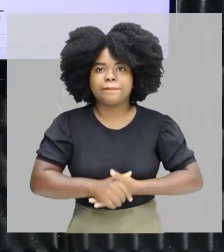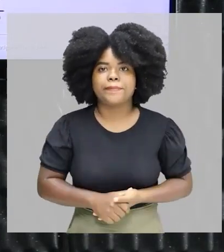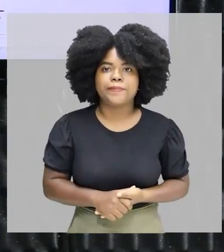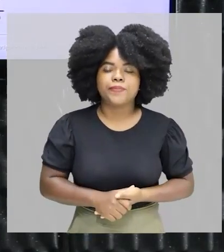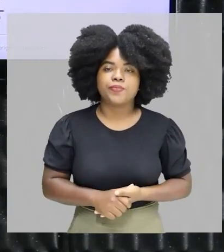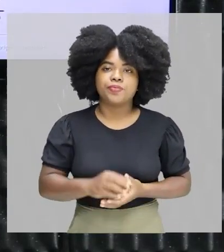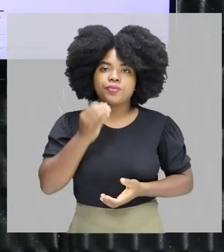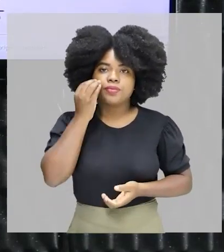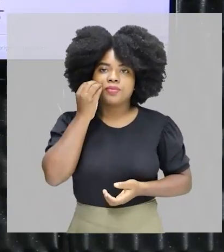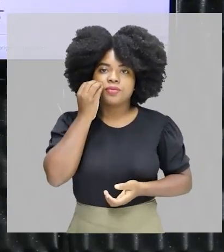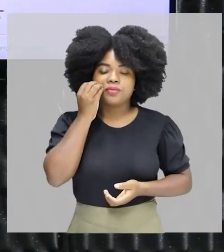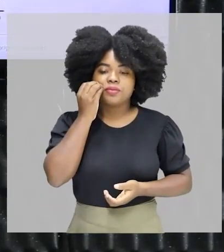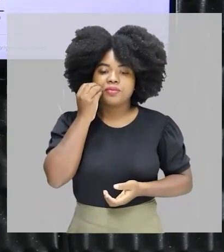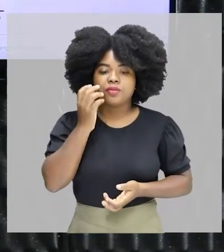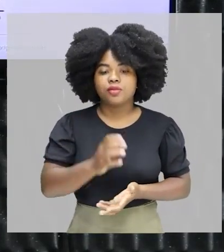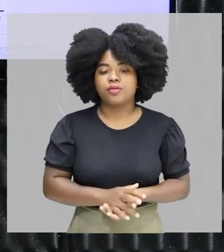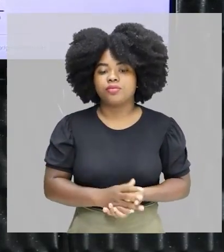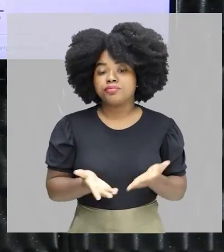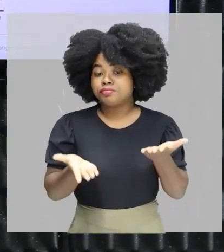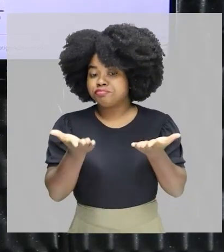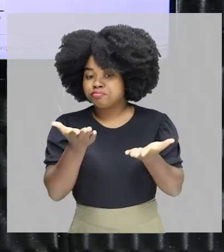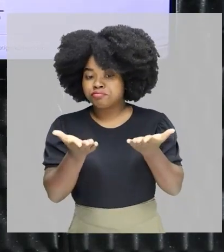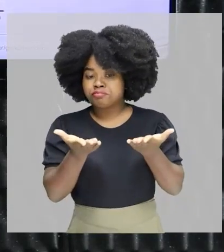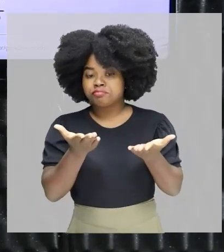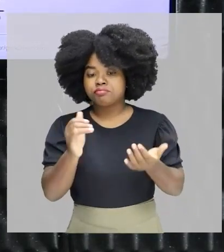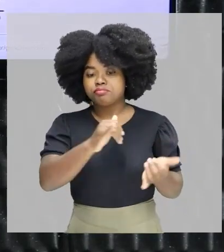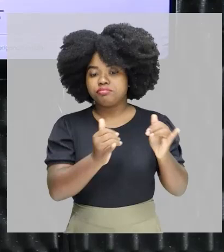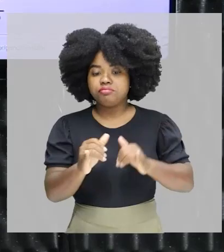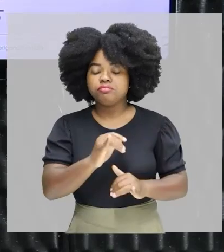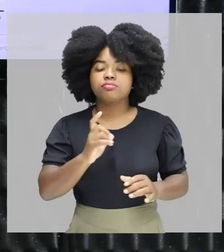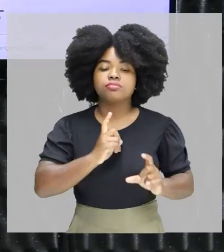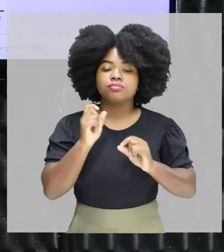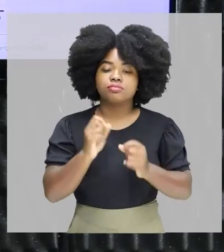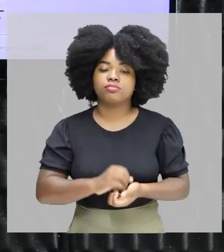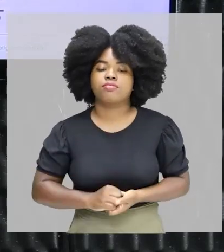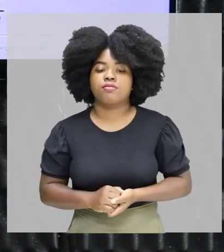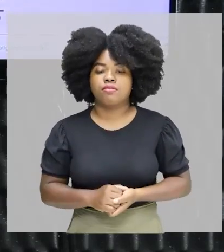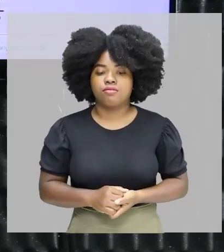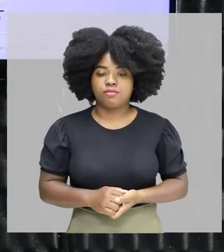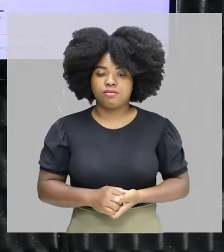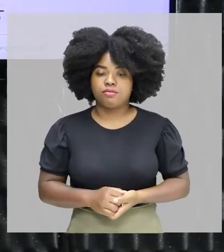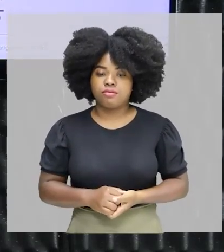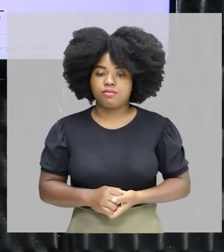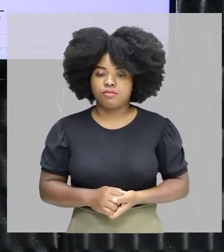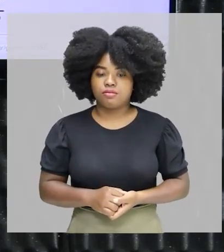químico, certo? Para um equilíbrio químico, nós podemos